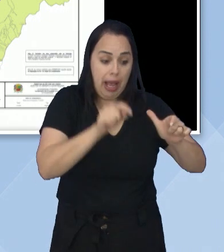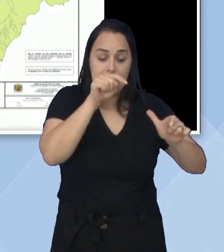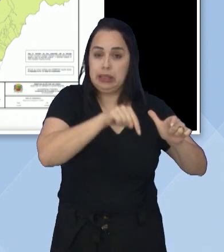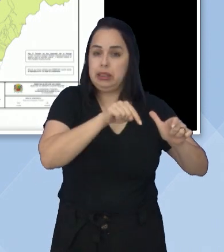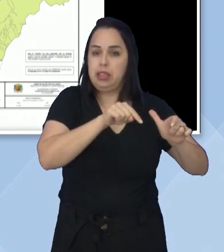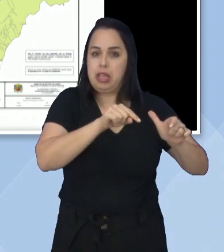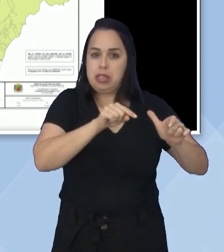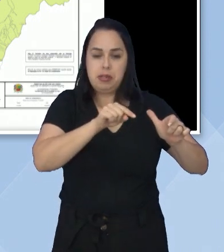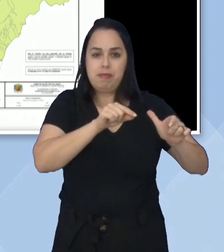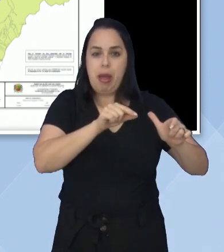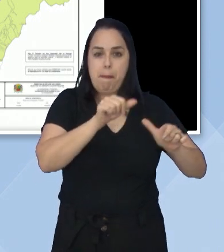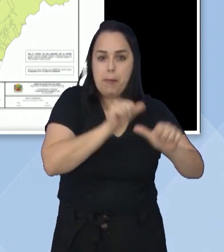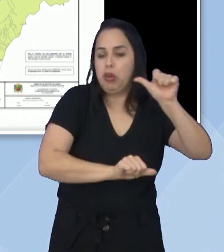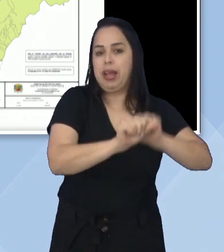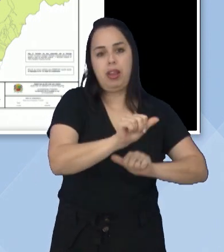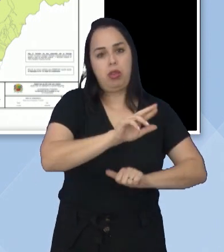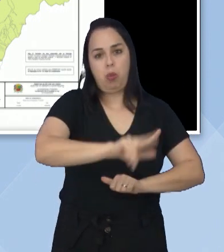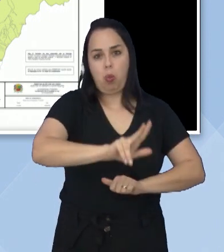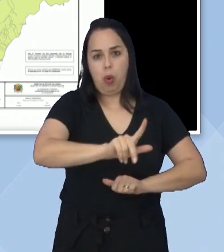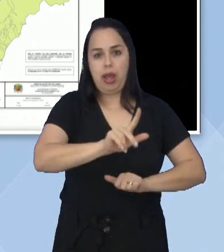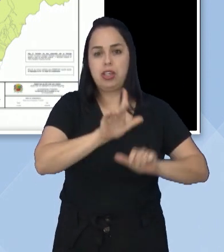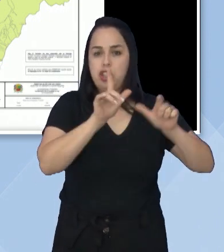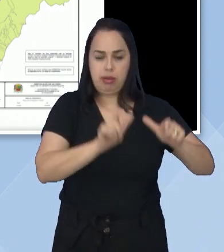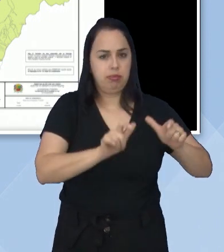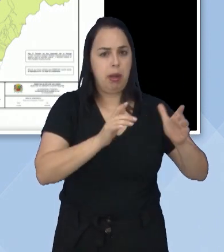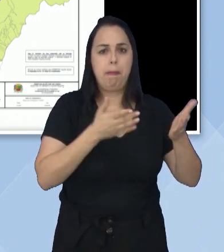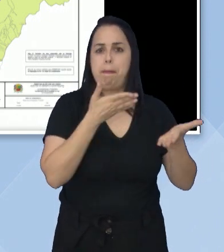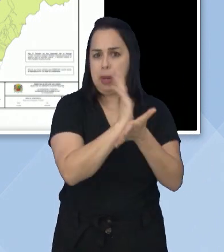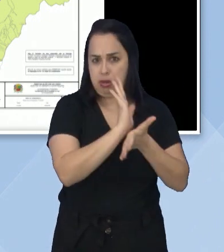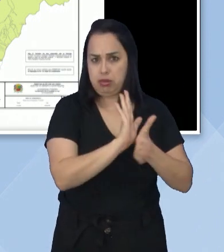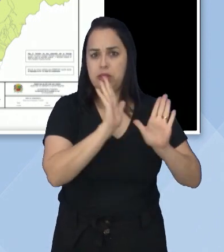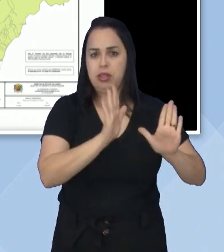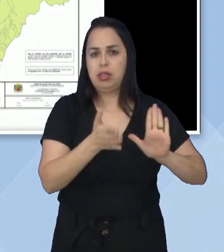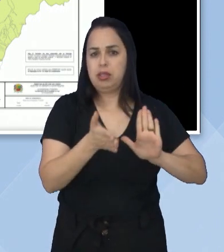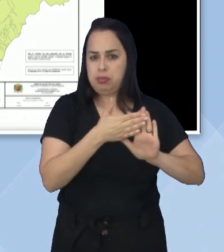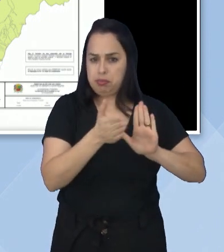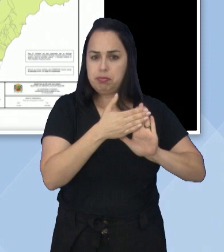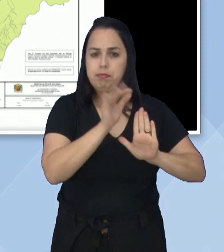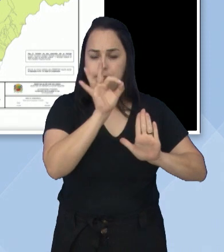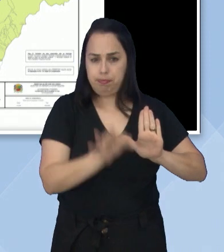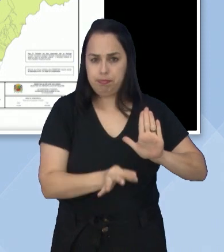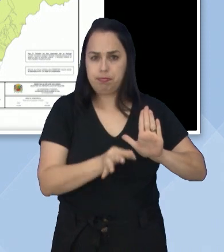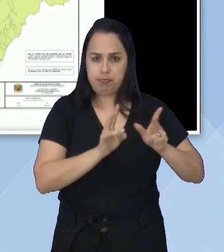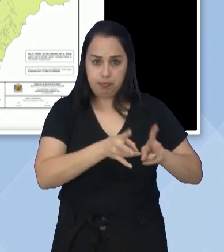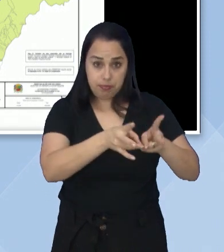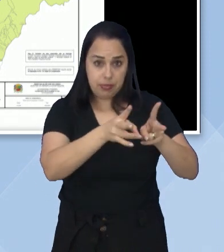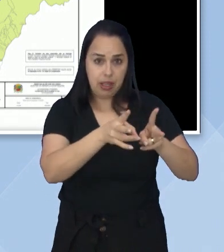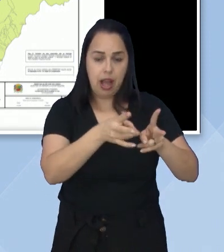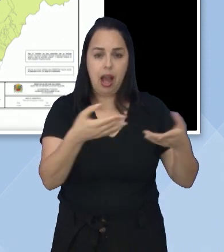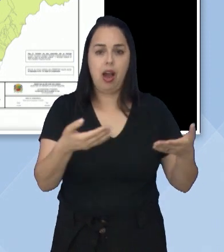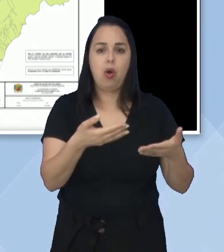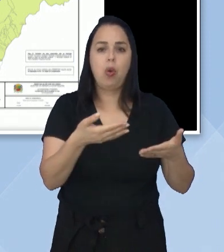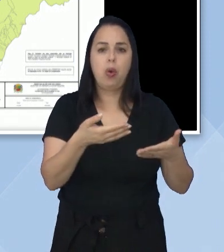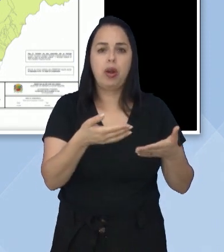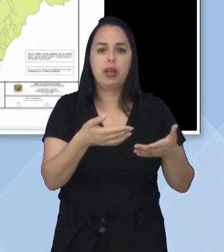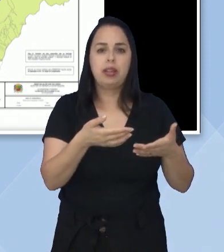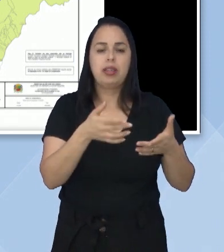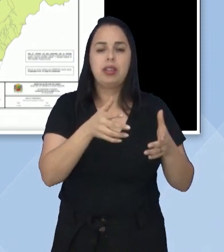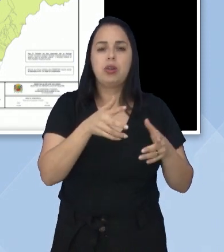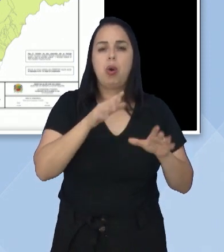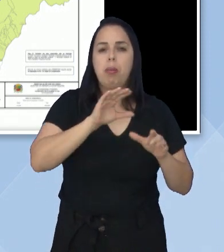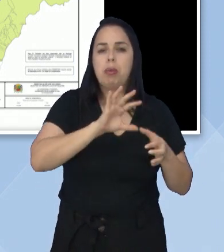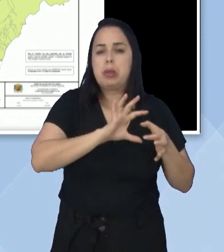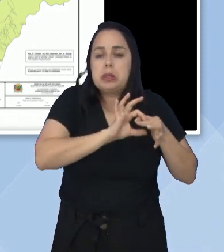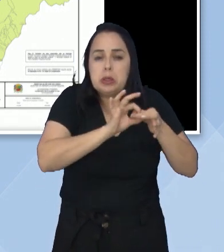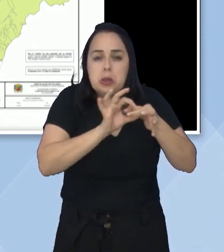aprovado em 2019 está em integralmente proposto mantido o que a gente vai estar trabalhando são alguns conceitos